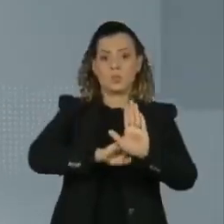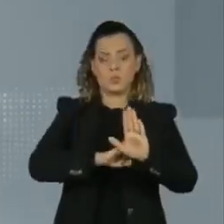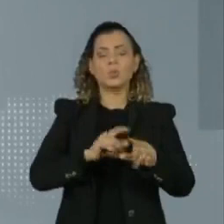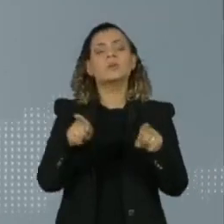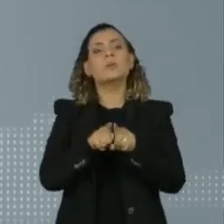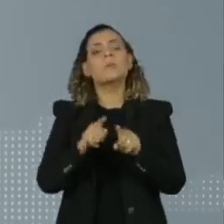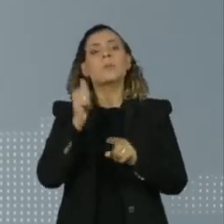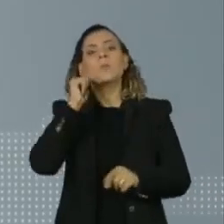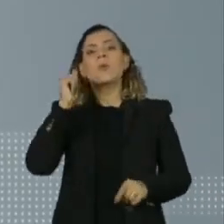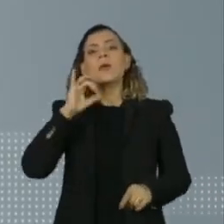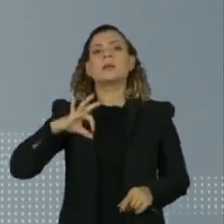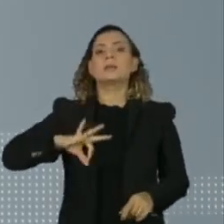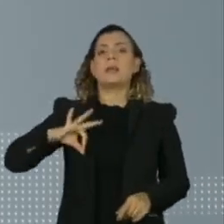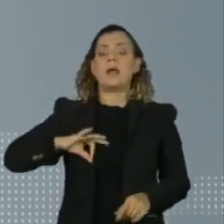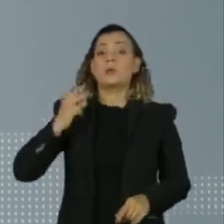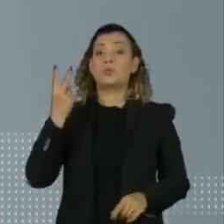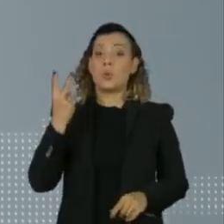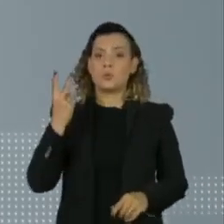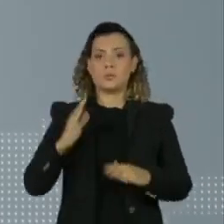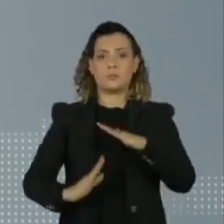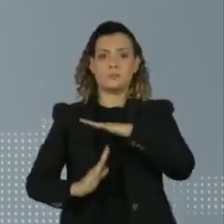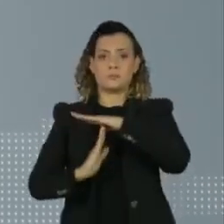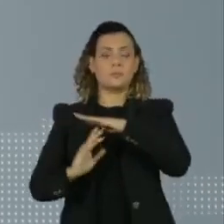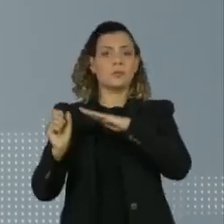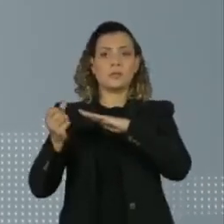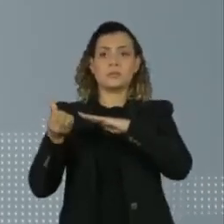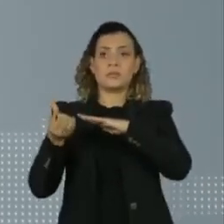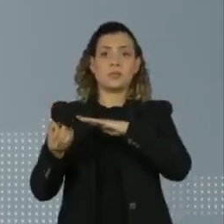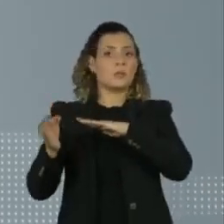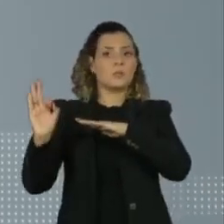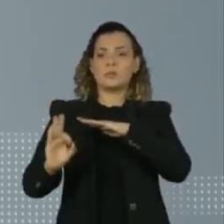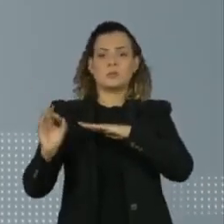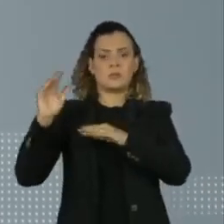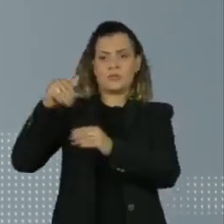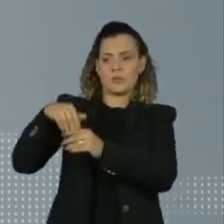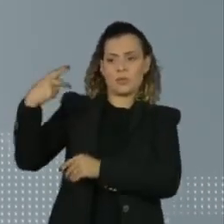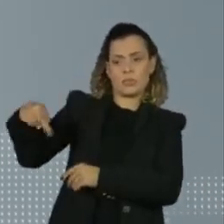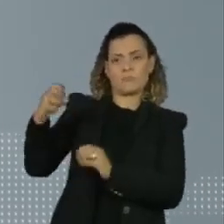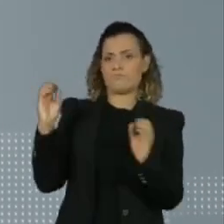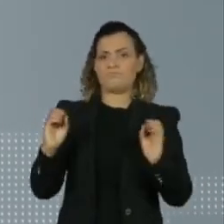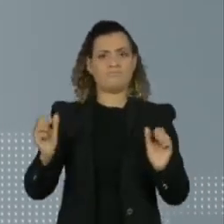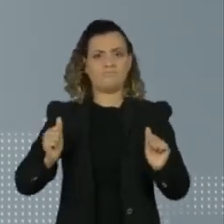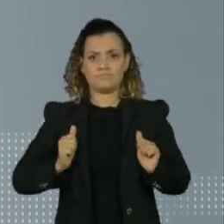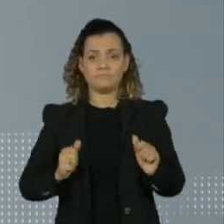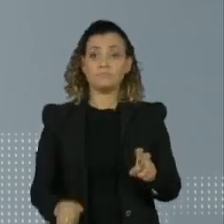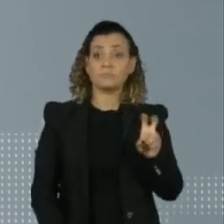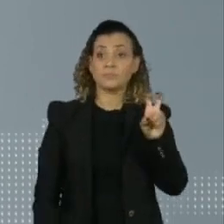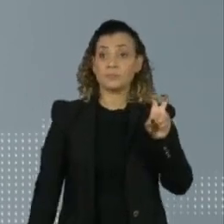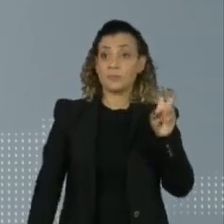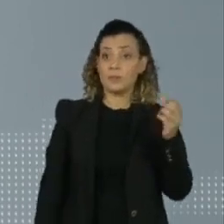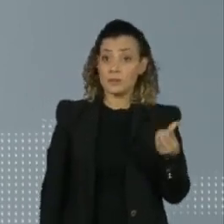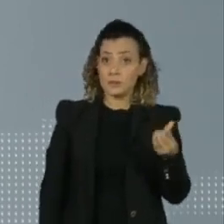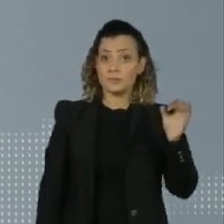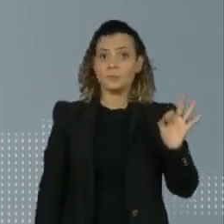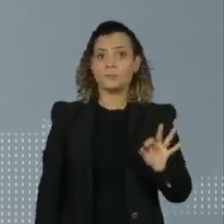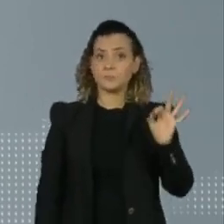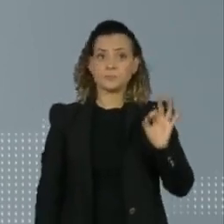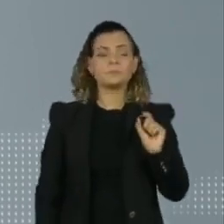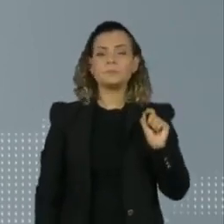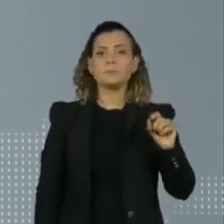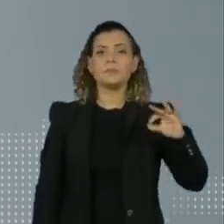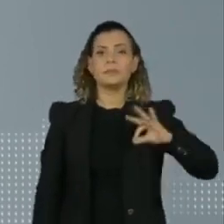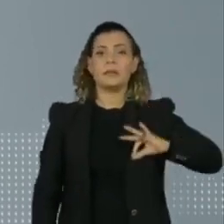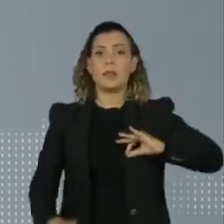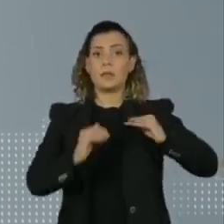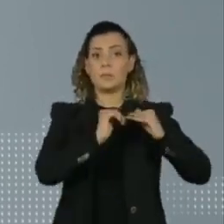de mulheres com renda até 2 salários mínimos, 60% não votariam em Bolsonaro. 56% das mulheres